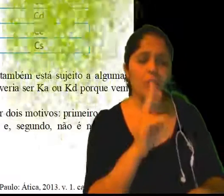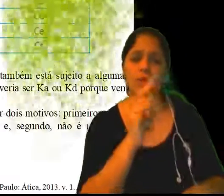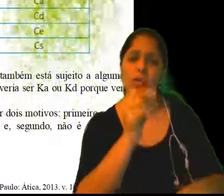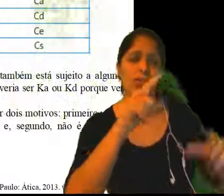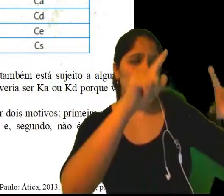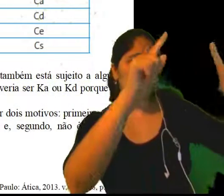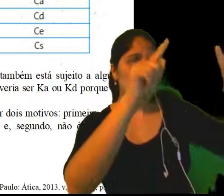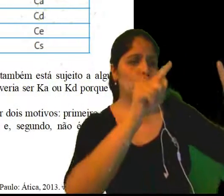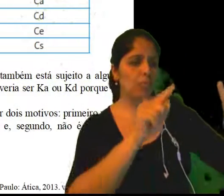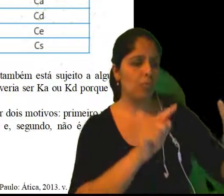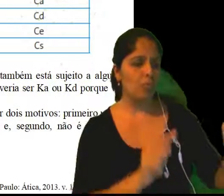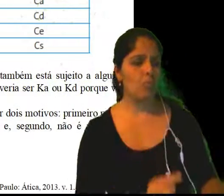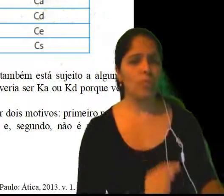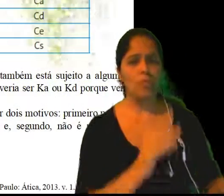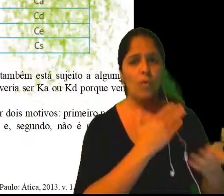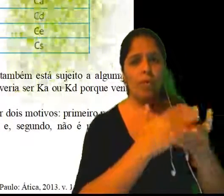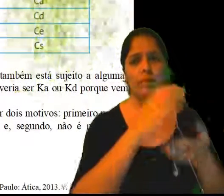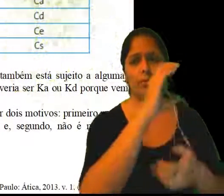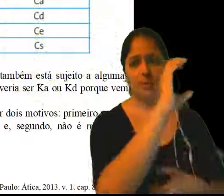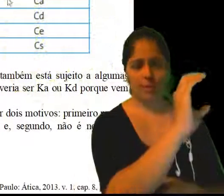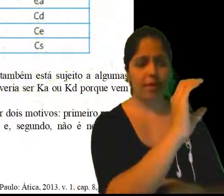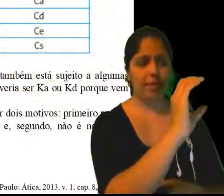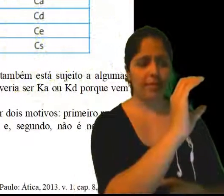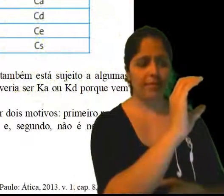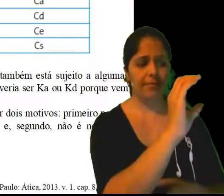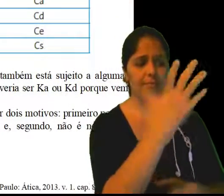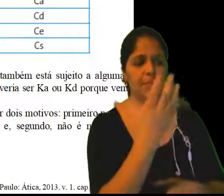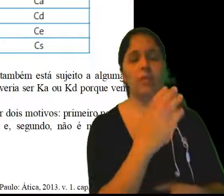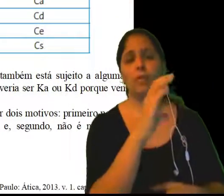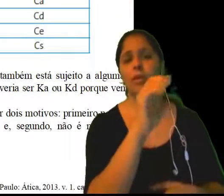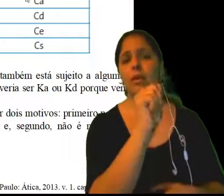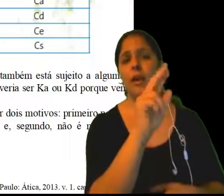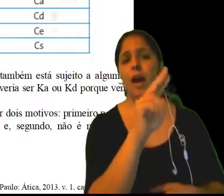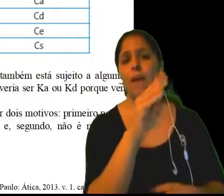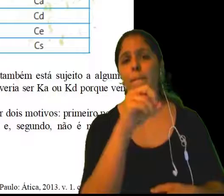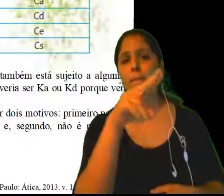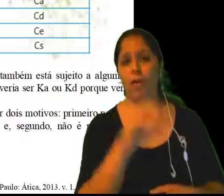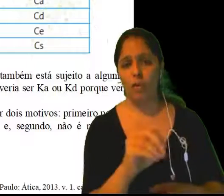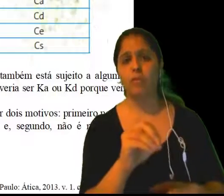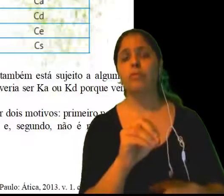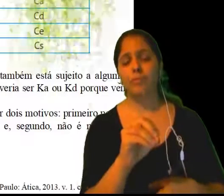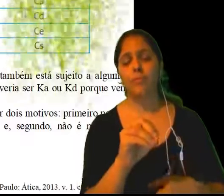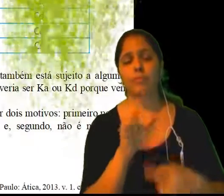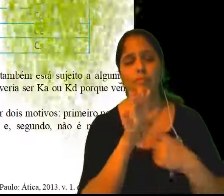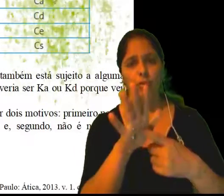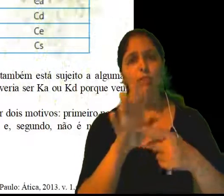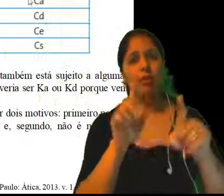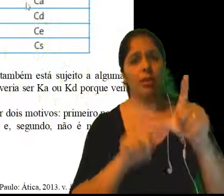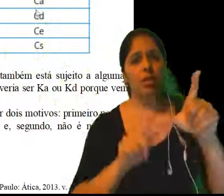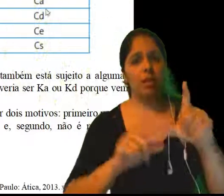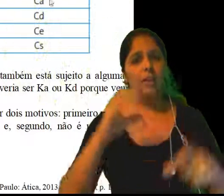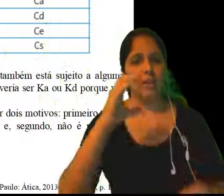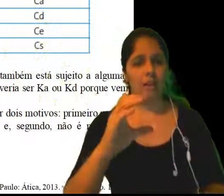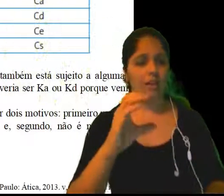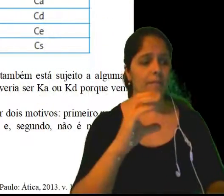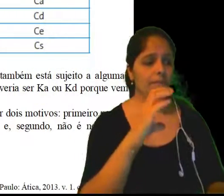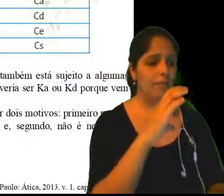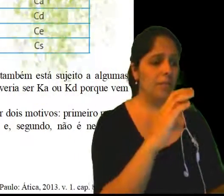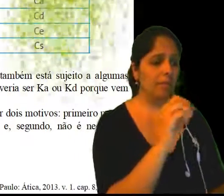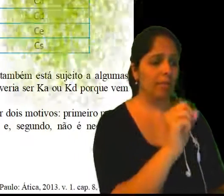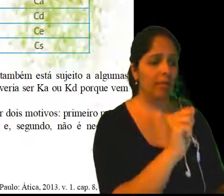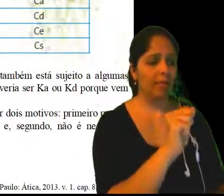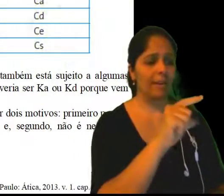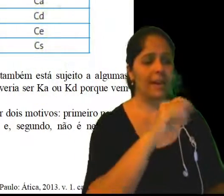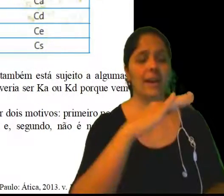começam com a letra C. O carbono ficou com o símbolo C, o cálcio ficou com o símbolo